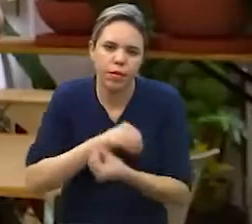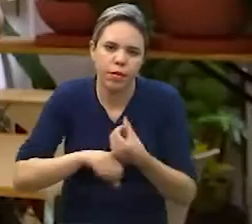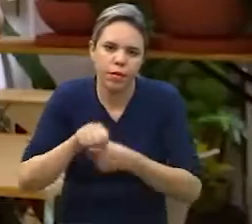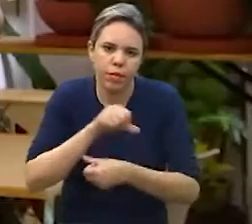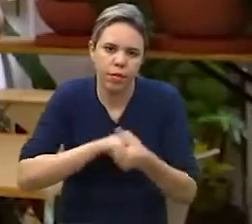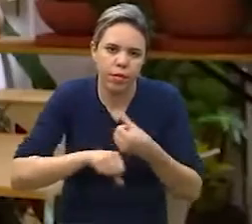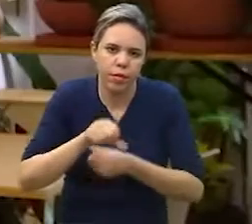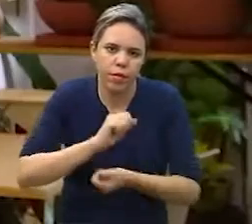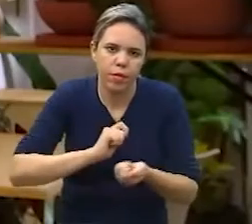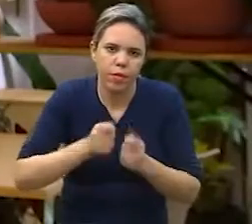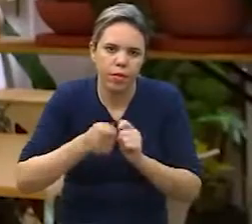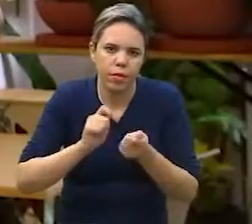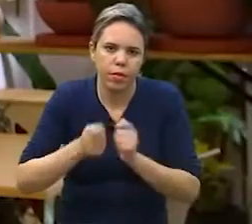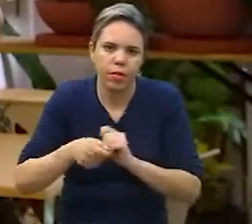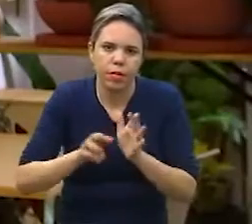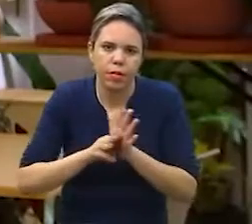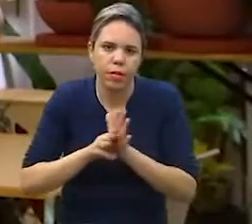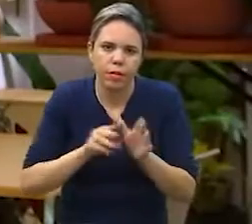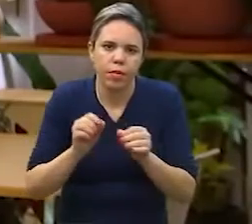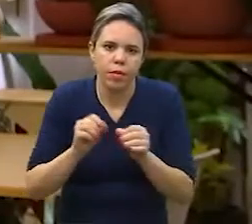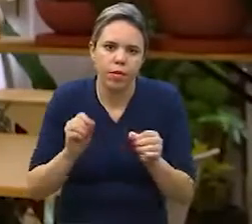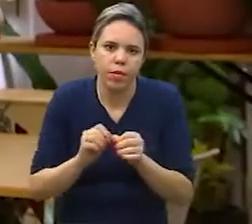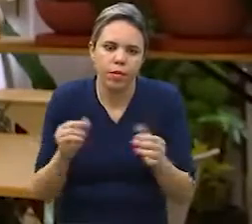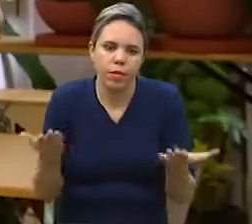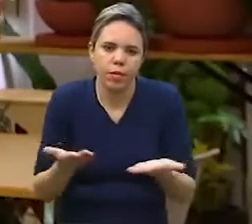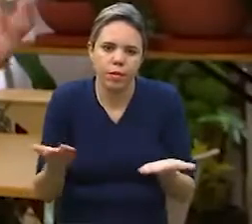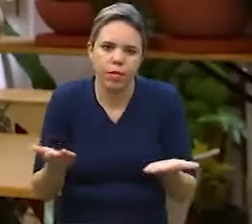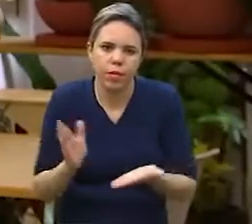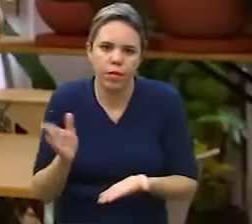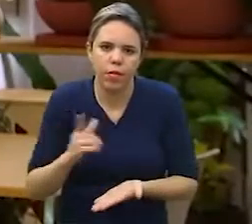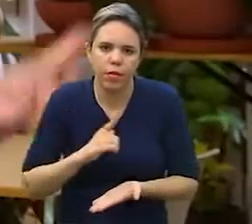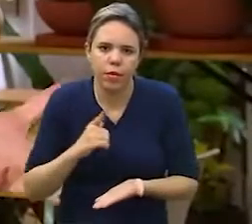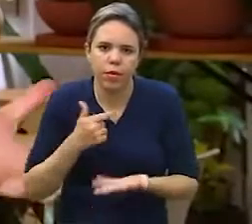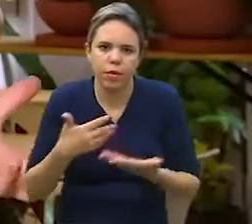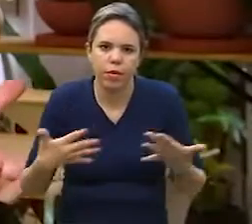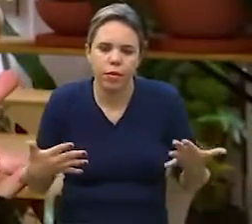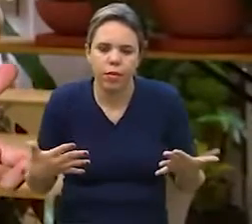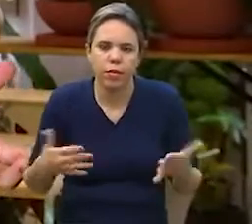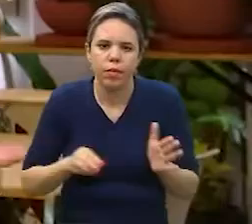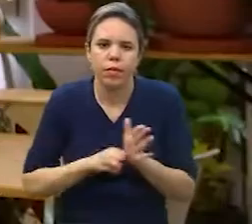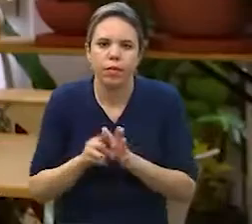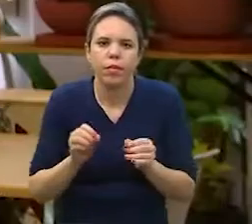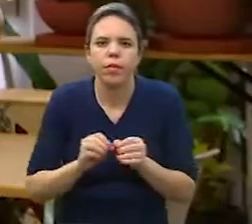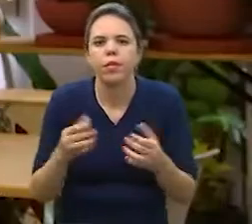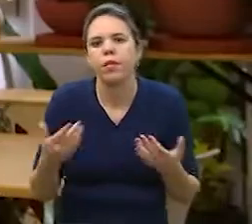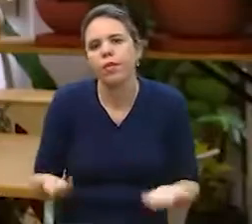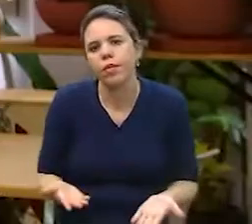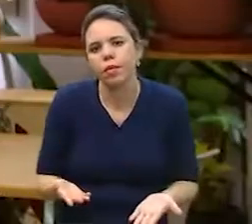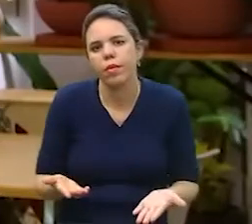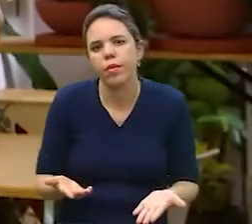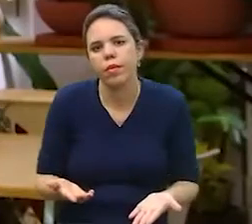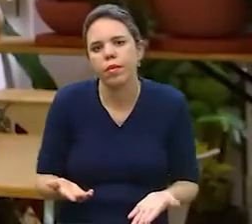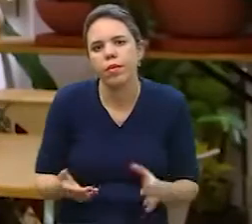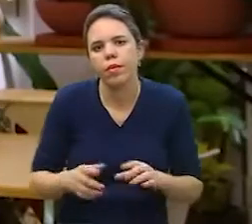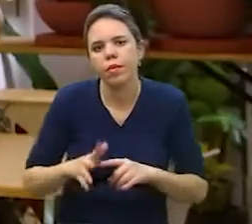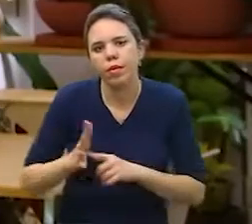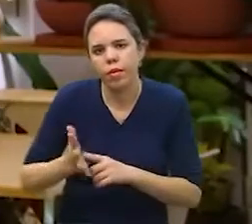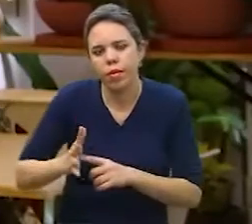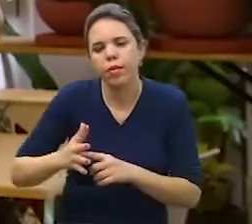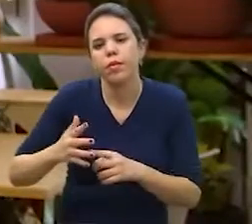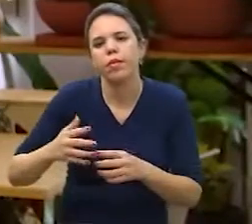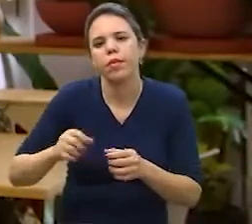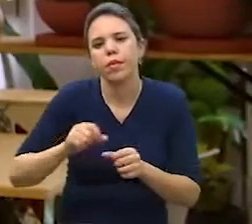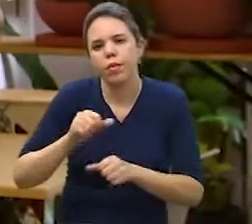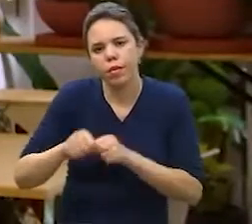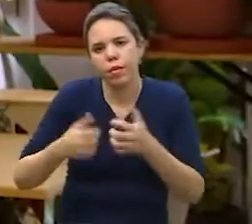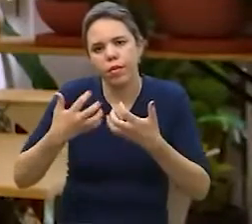Modificar sempre. Seja um método de fazer, porque hoje no mercado já existe centenas e centenas de métodos de fazer. Uma moagem diferente, uma